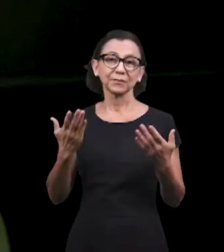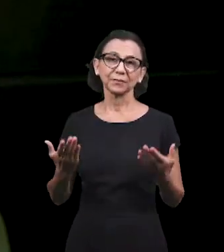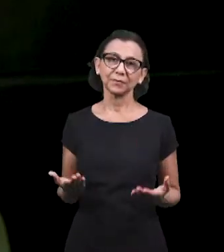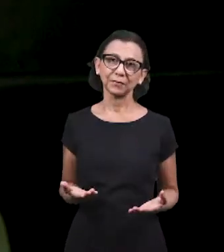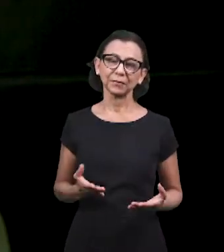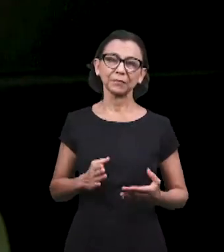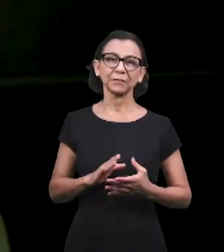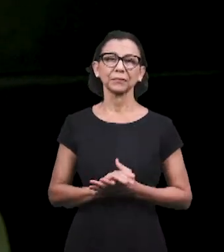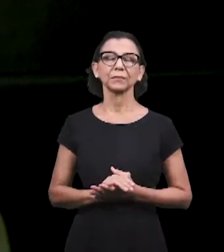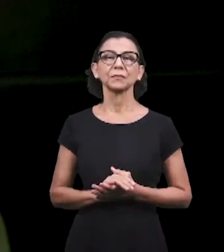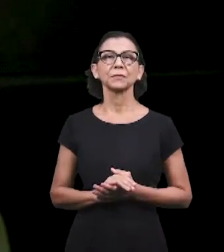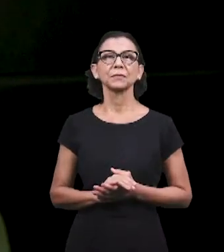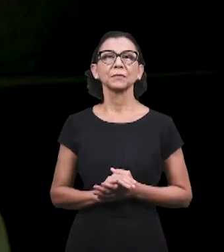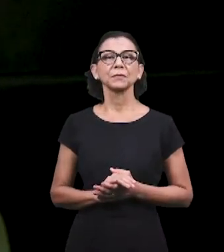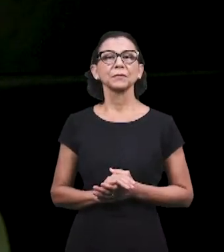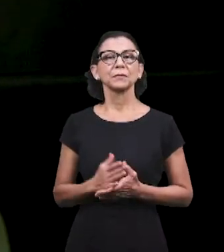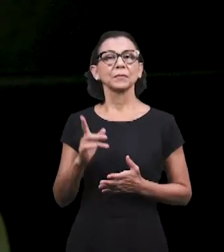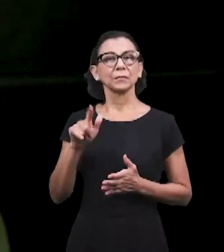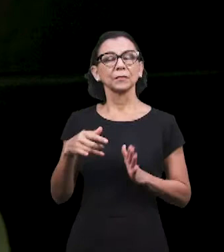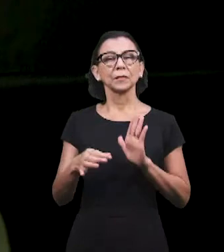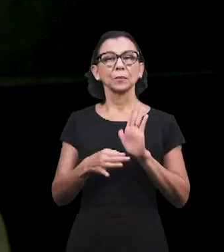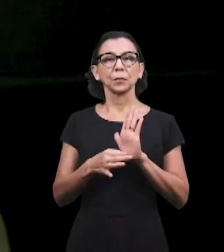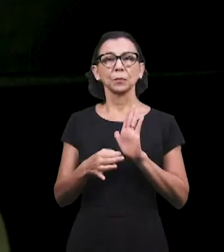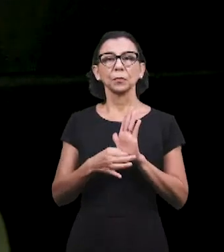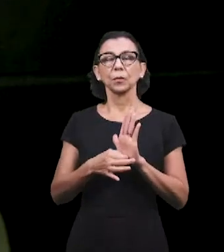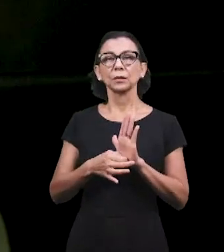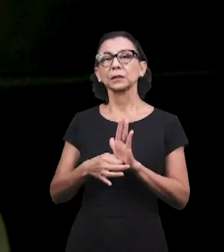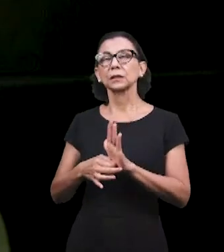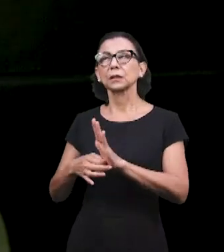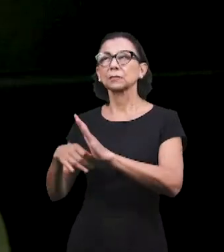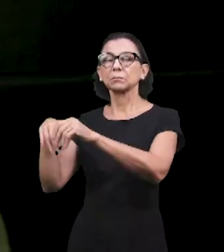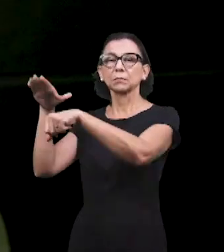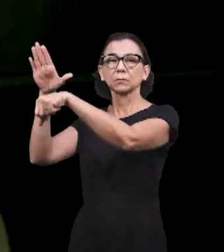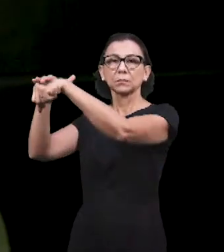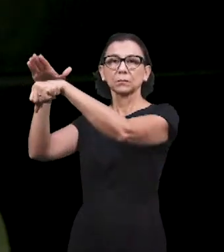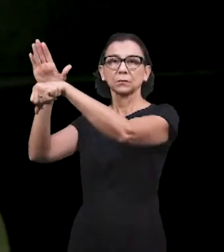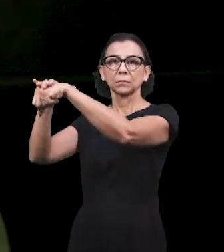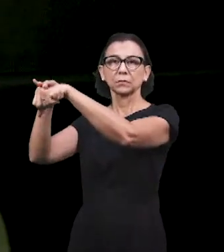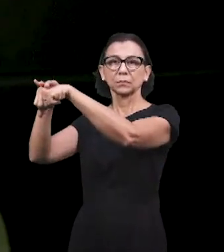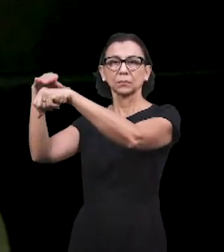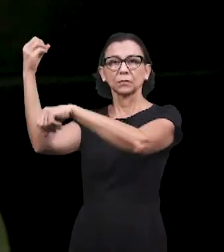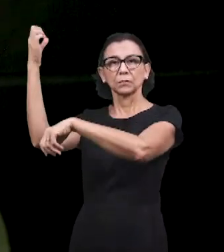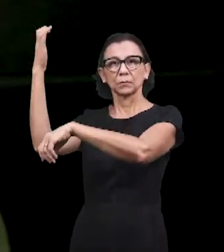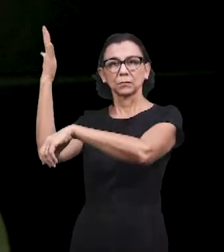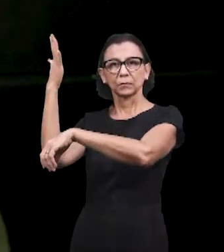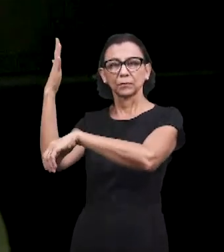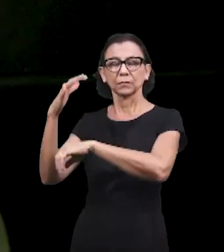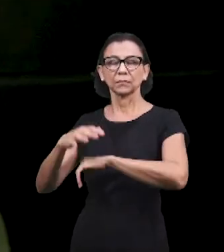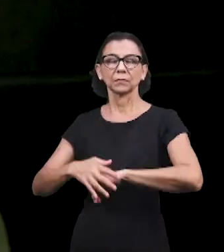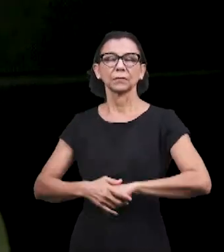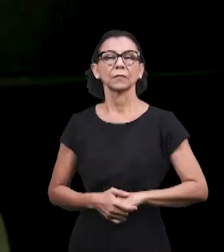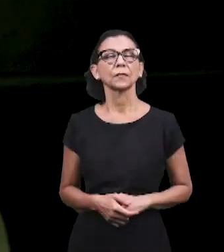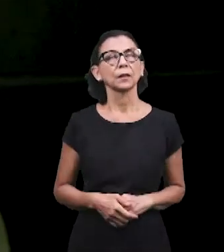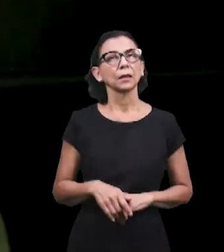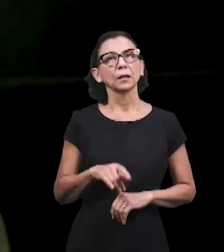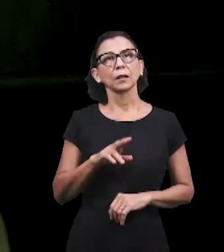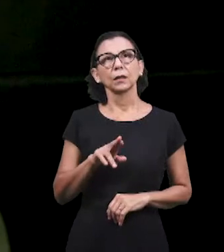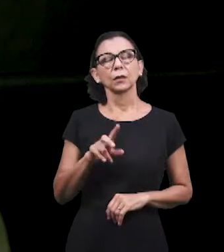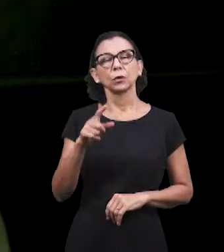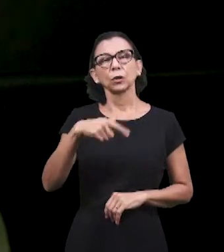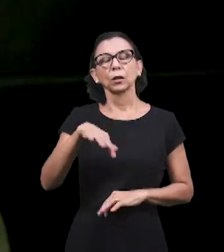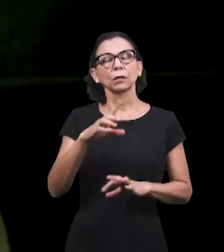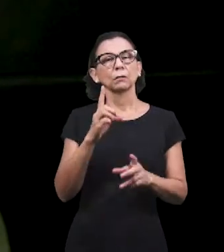né? Em si mesmo, ou seja, Ele próprio se propõe a nos revelar esse mistério. Então não é algo que nós vamos